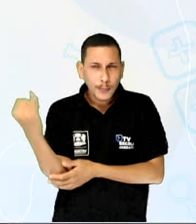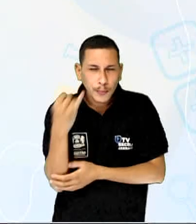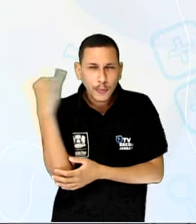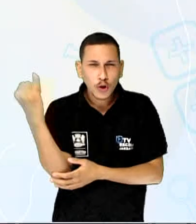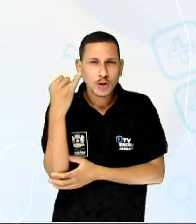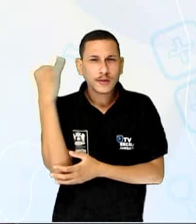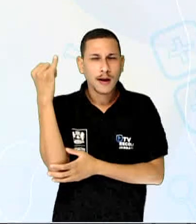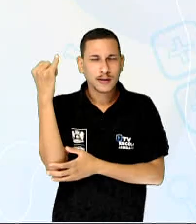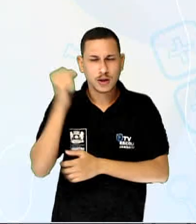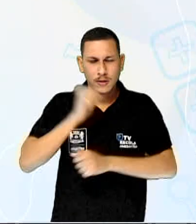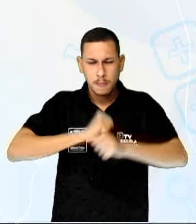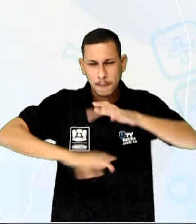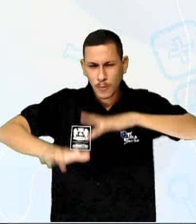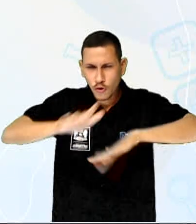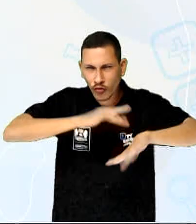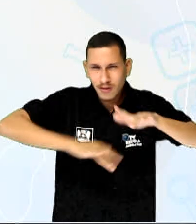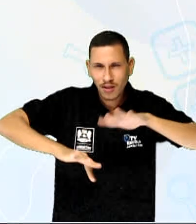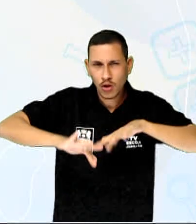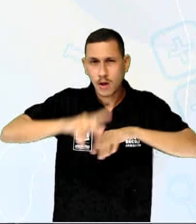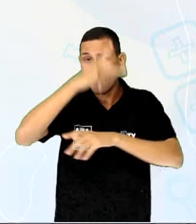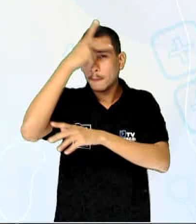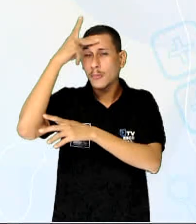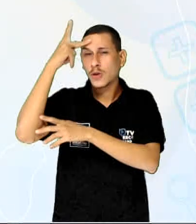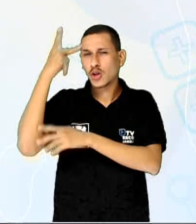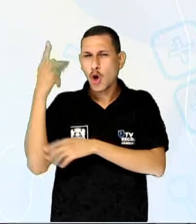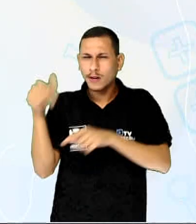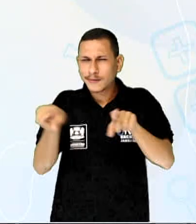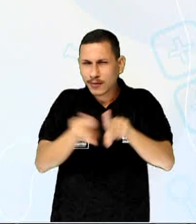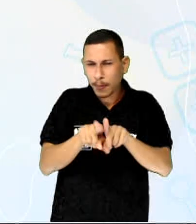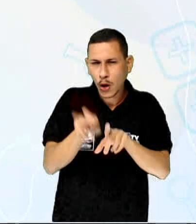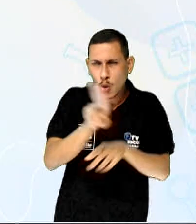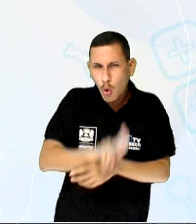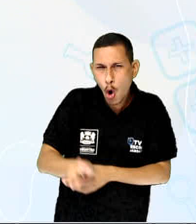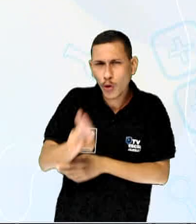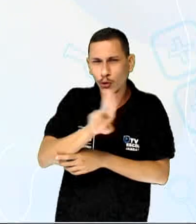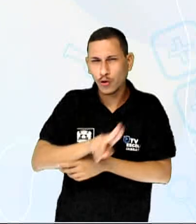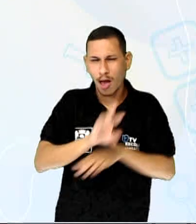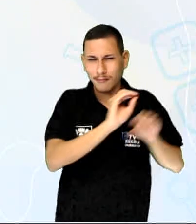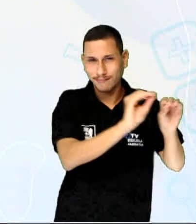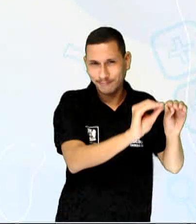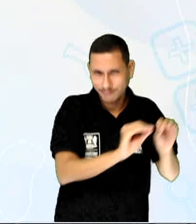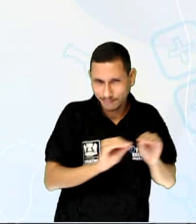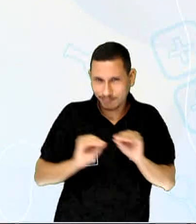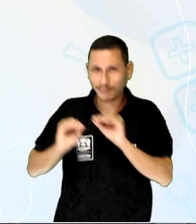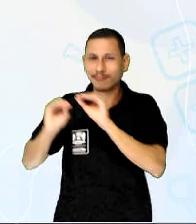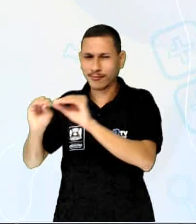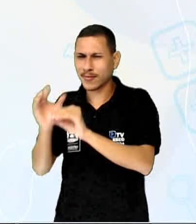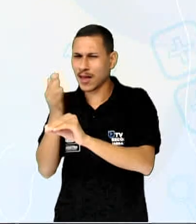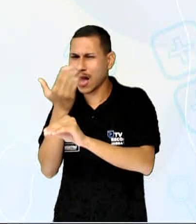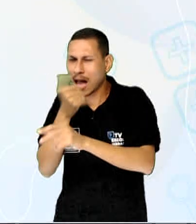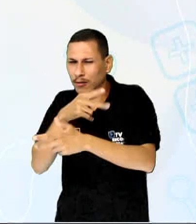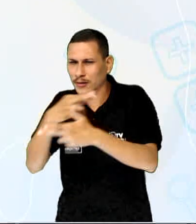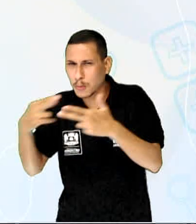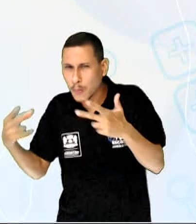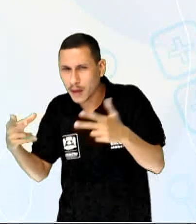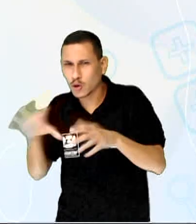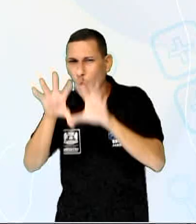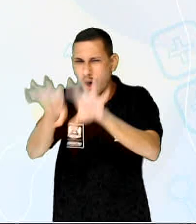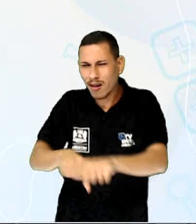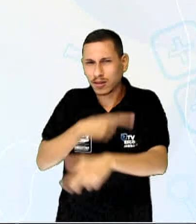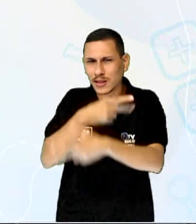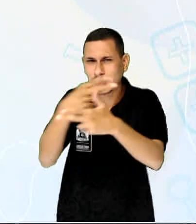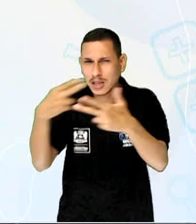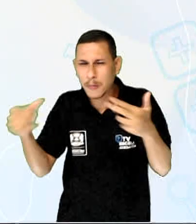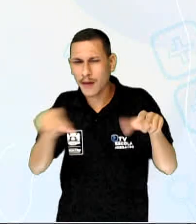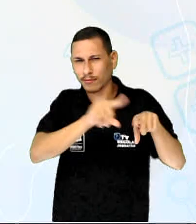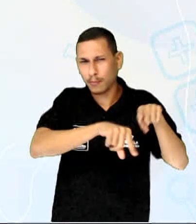para a movimentação das pessoas, mas também são utilizados para deslocar alimentos, animais,